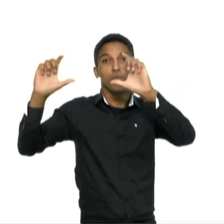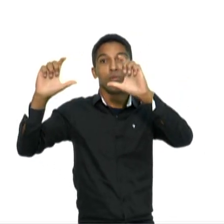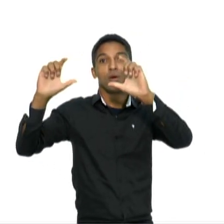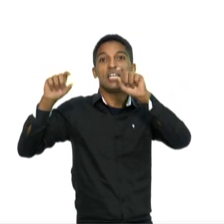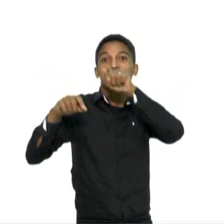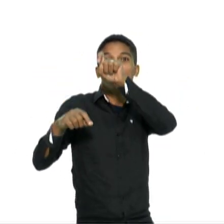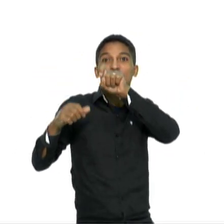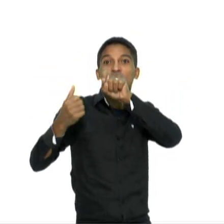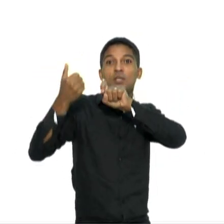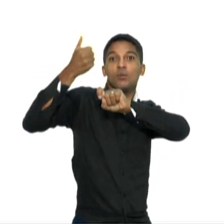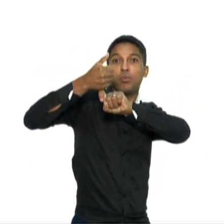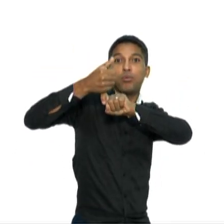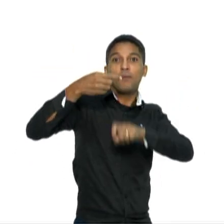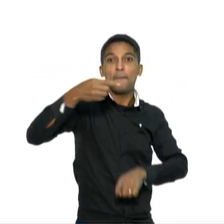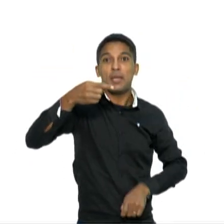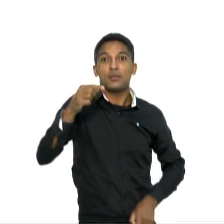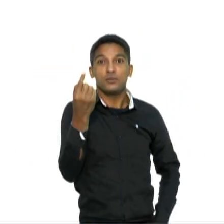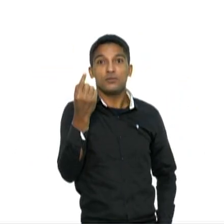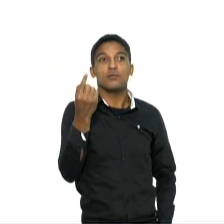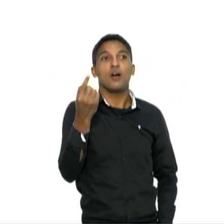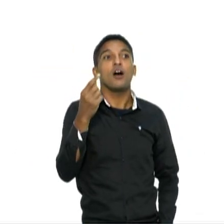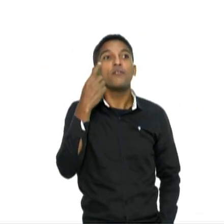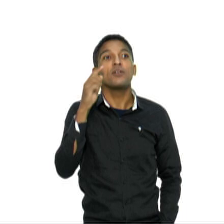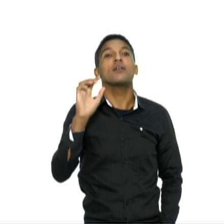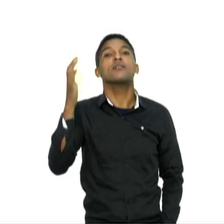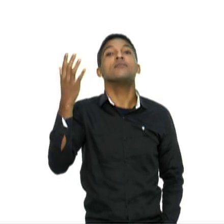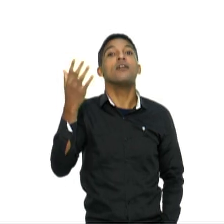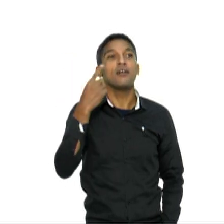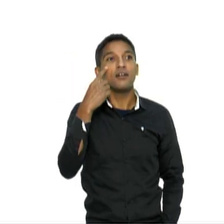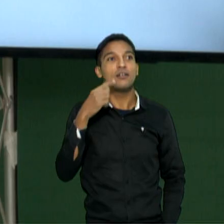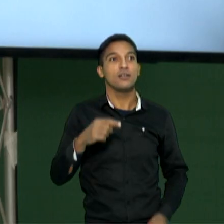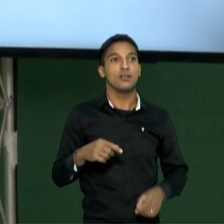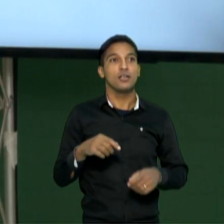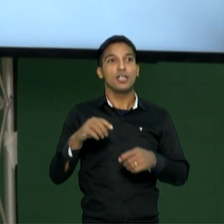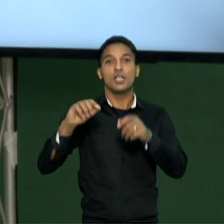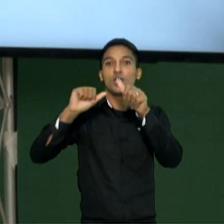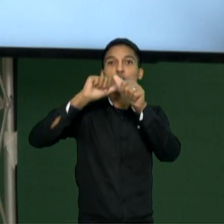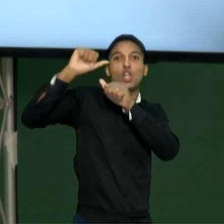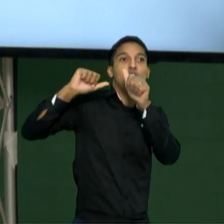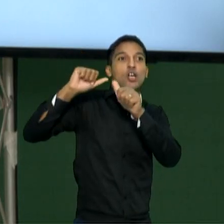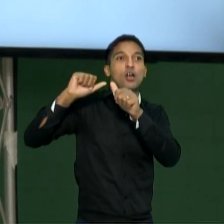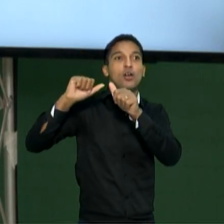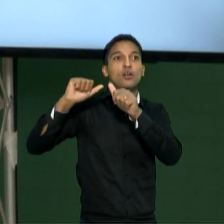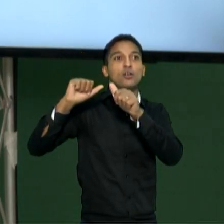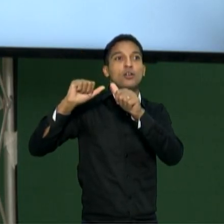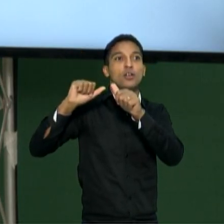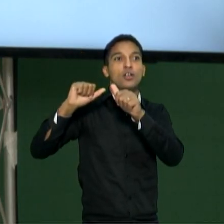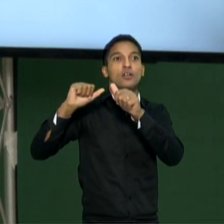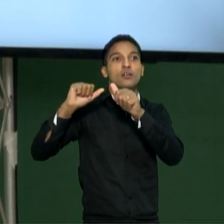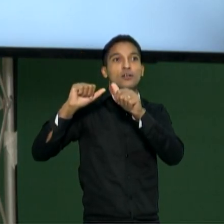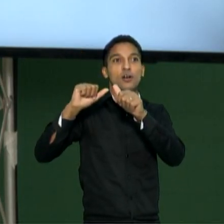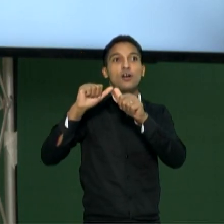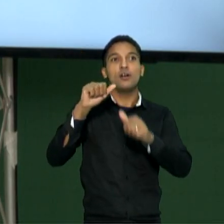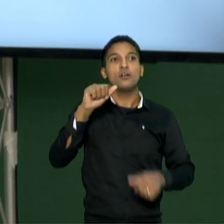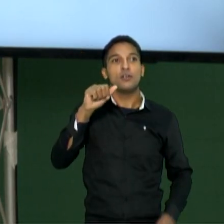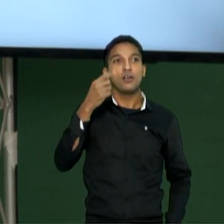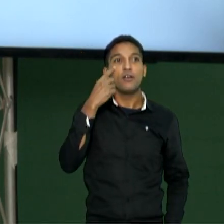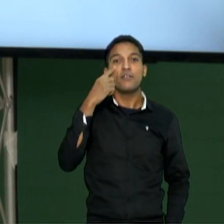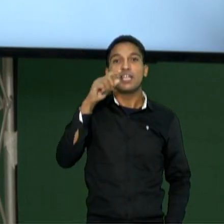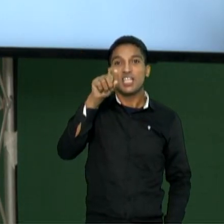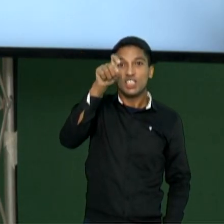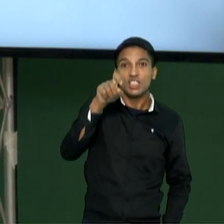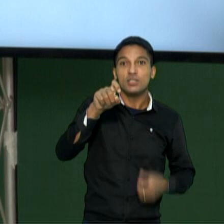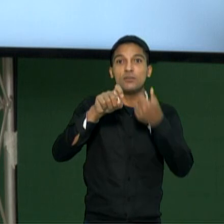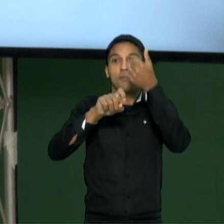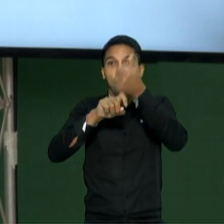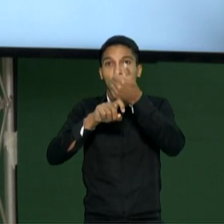1. Substituindo x por menos 1, olha o que acontece. Troca aqui por menos 1, troca aqui por menos 1, vai ficar f de menos 1 igual a